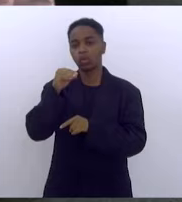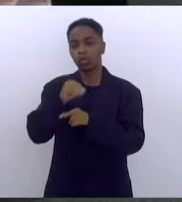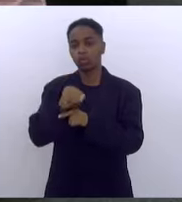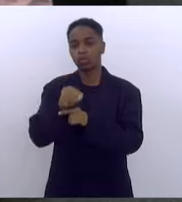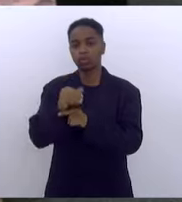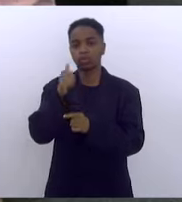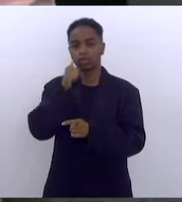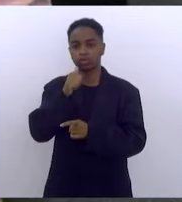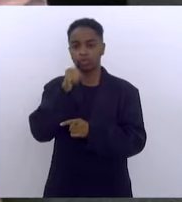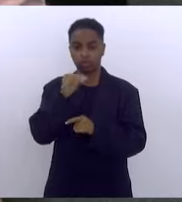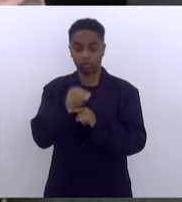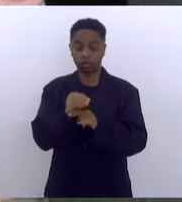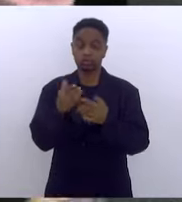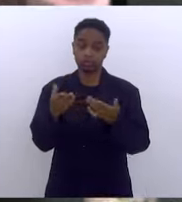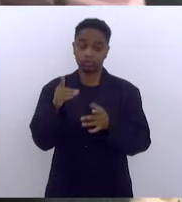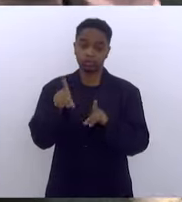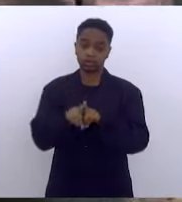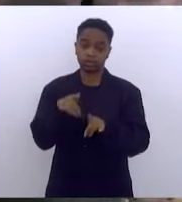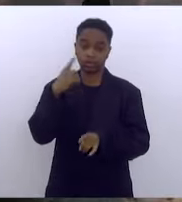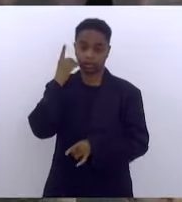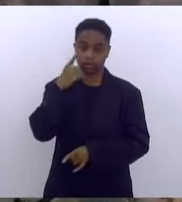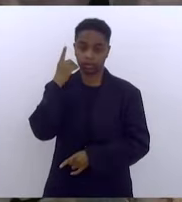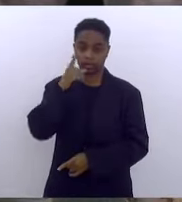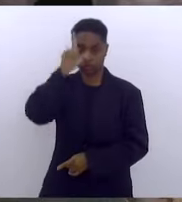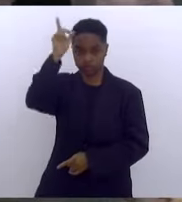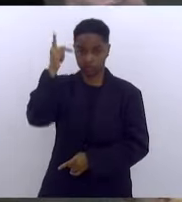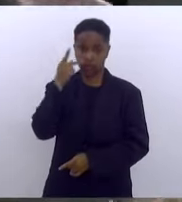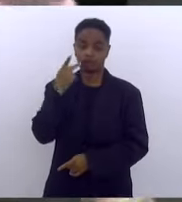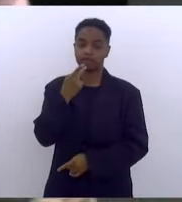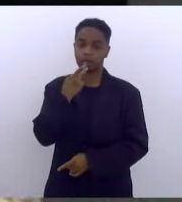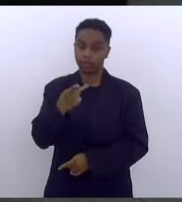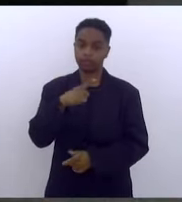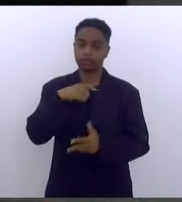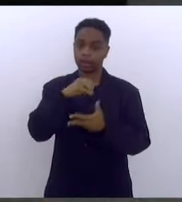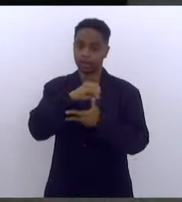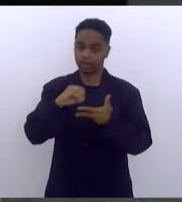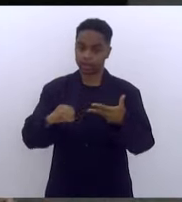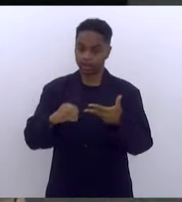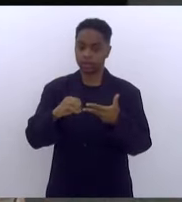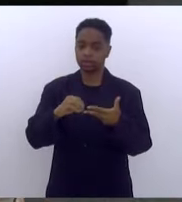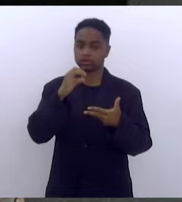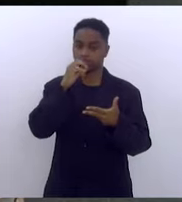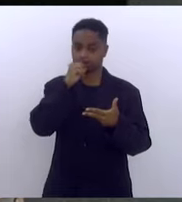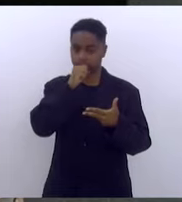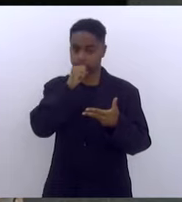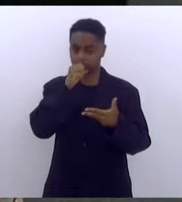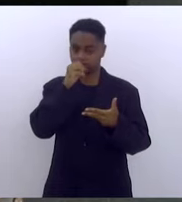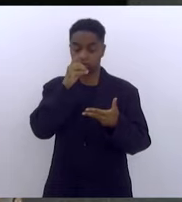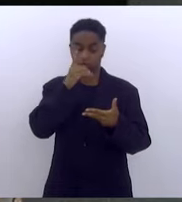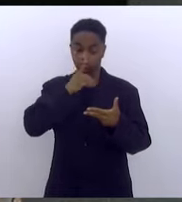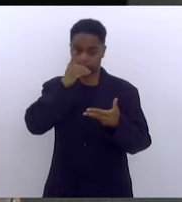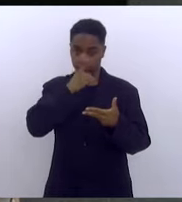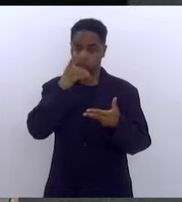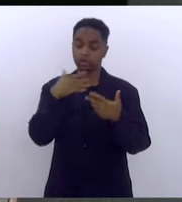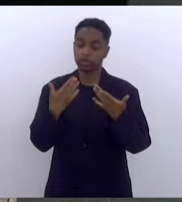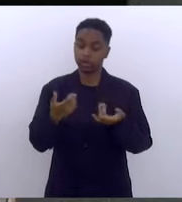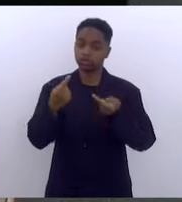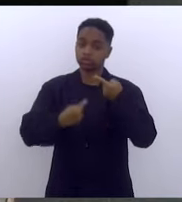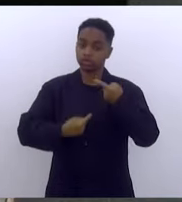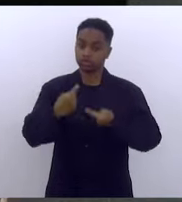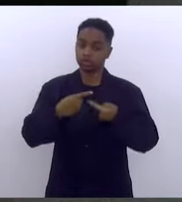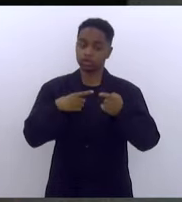Luiz Paulo lembrava aqui que esse fim de semana teve o Enem e que esse debate na redação